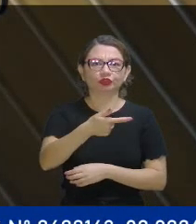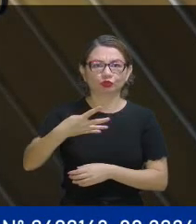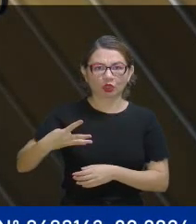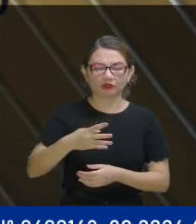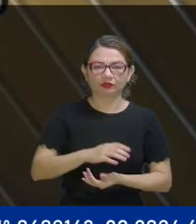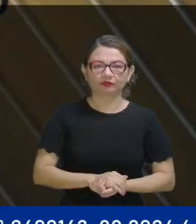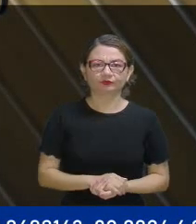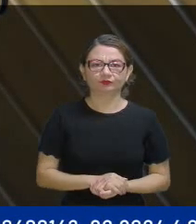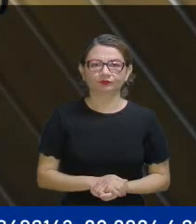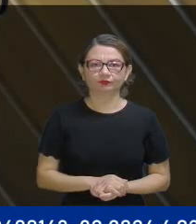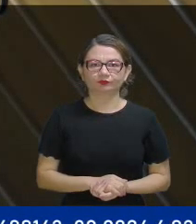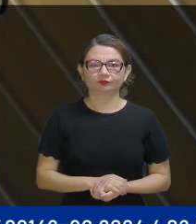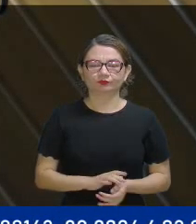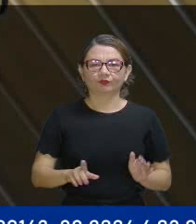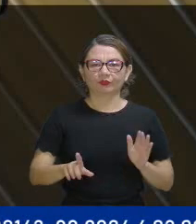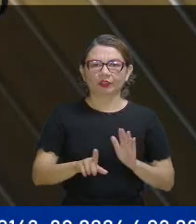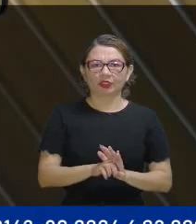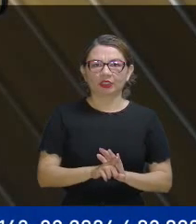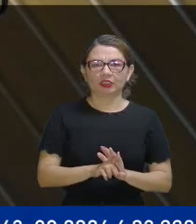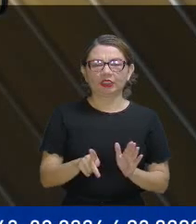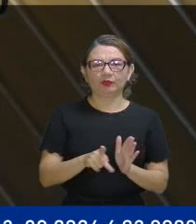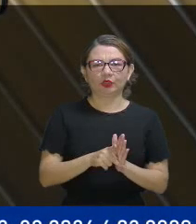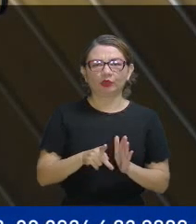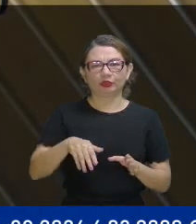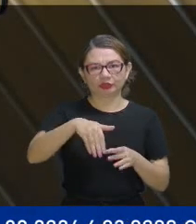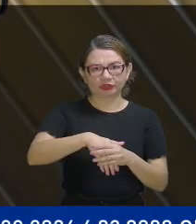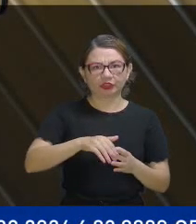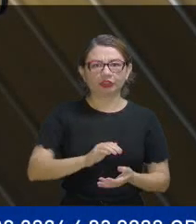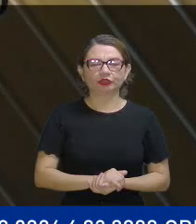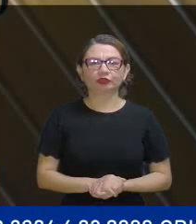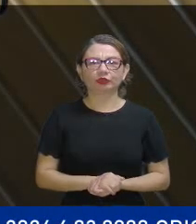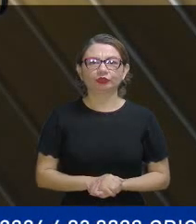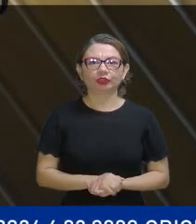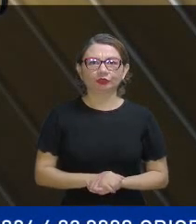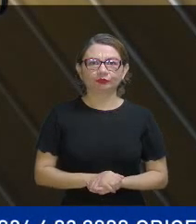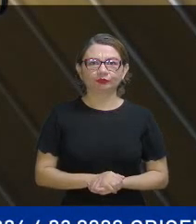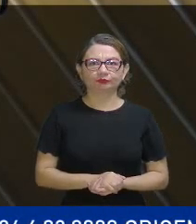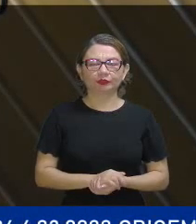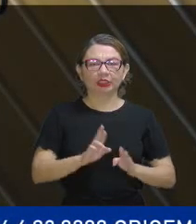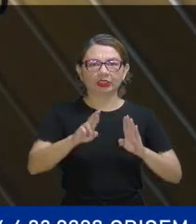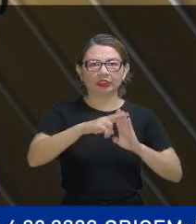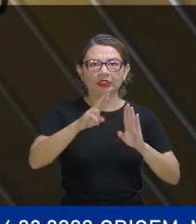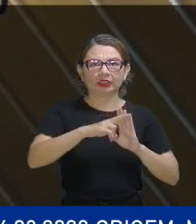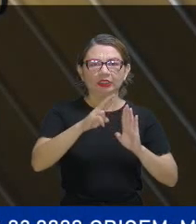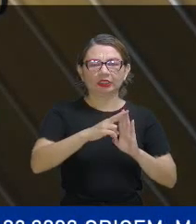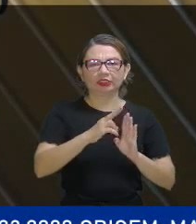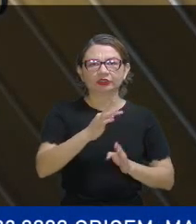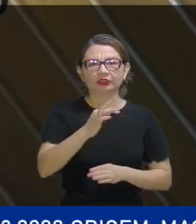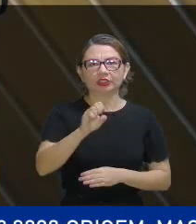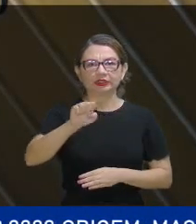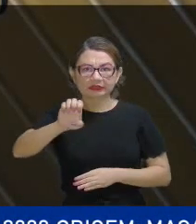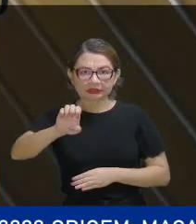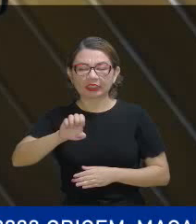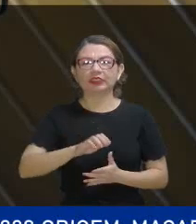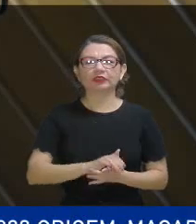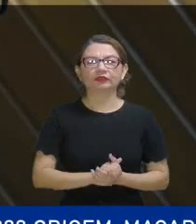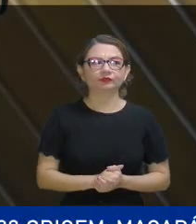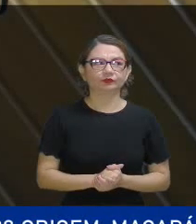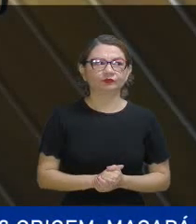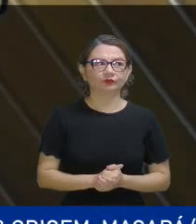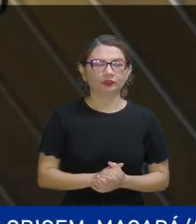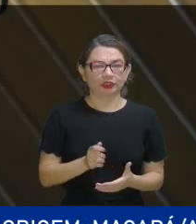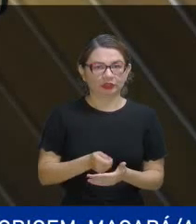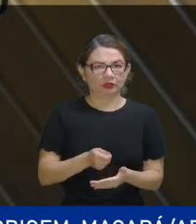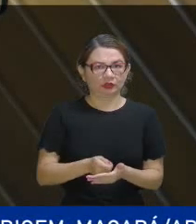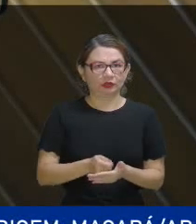2024. A Lei 9.504, de 1997, a Resolução 23.607 de 2019,